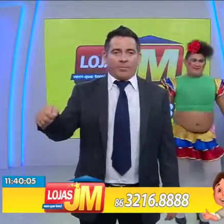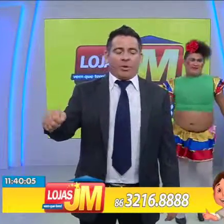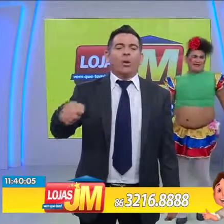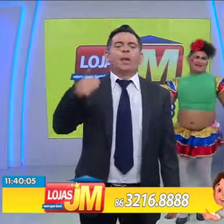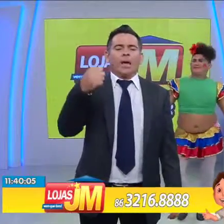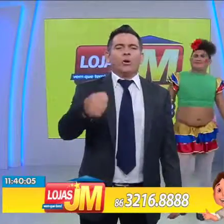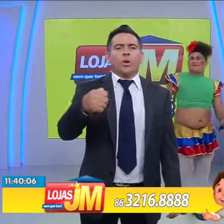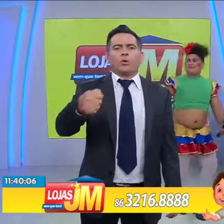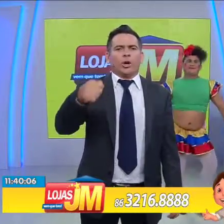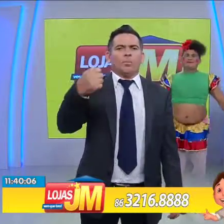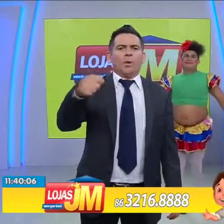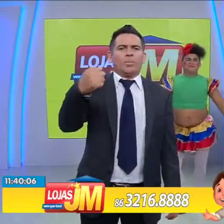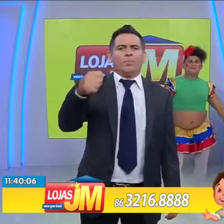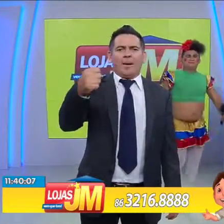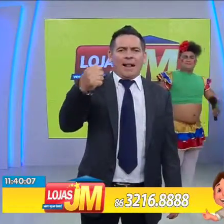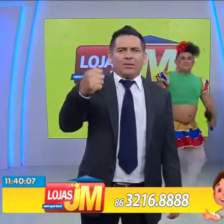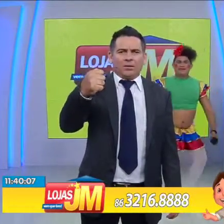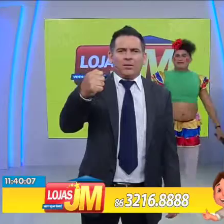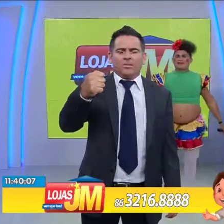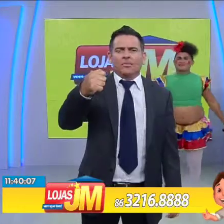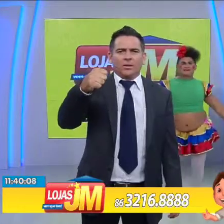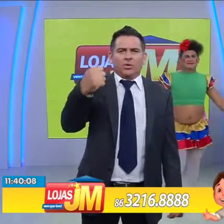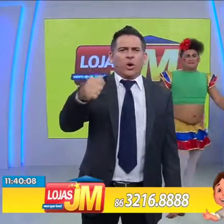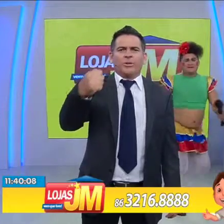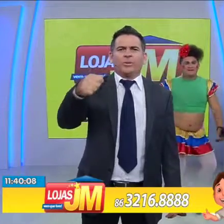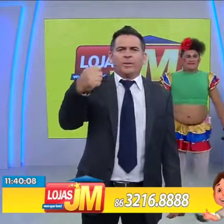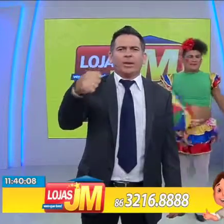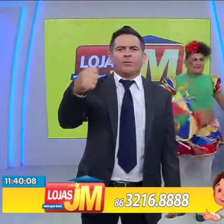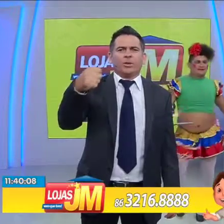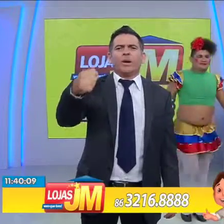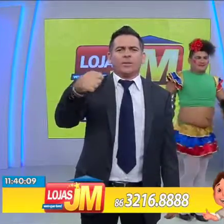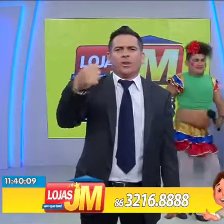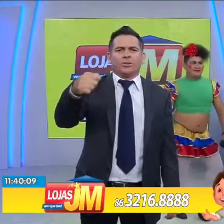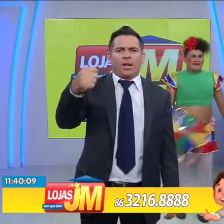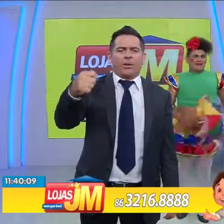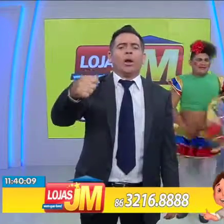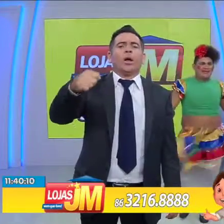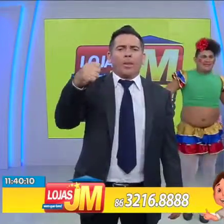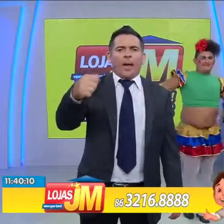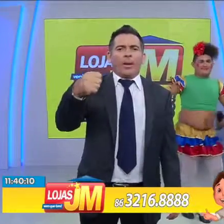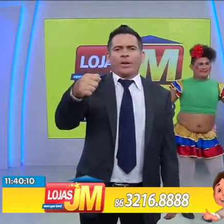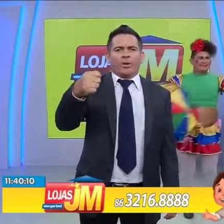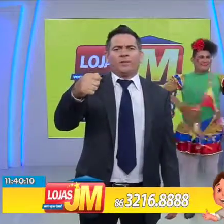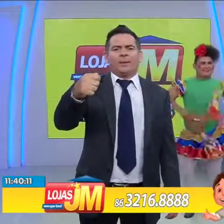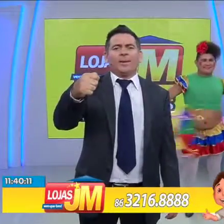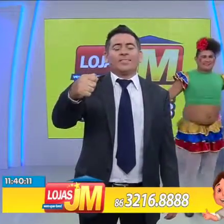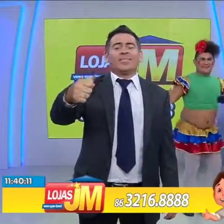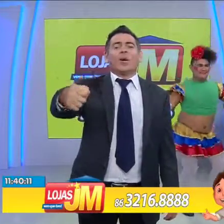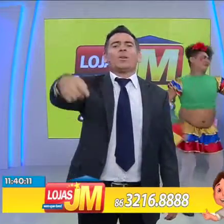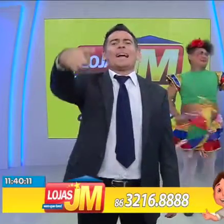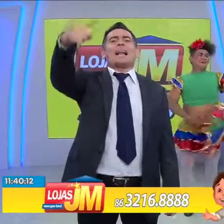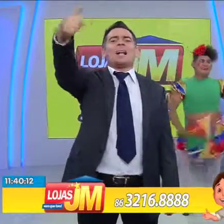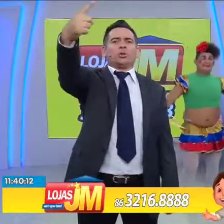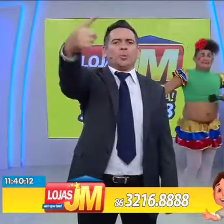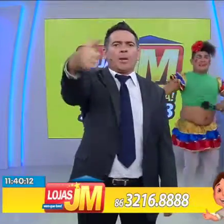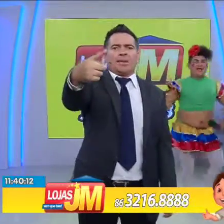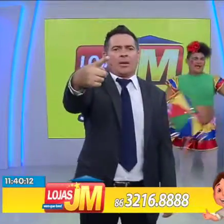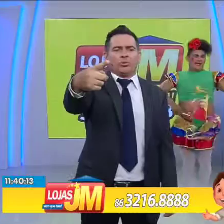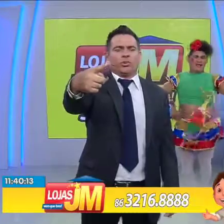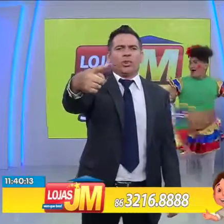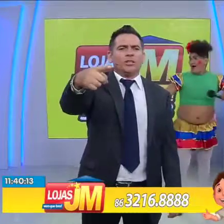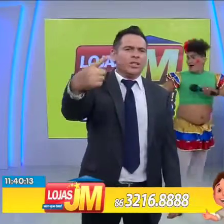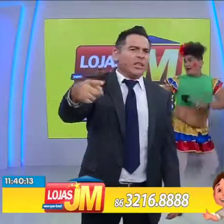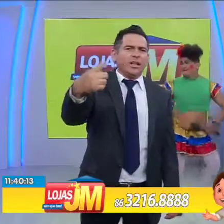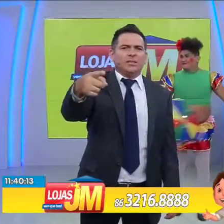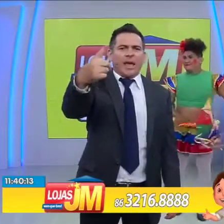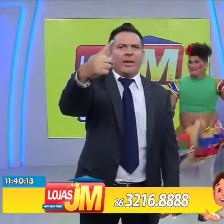produto, e por exemplo, em colchão, meu compadre Jorge, o executivo administrador da loja JM, ele disse, eu garanto,